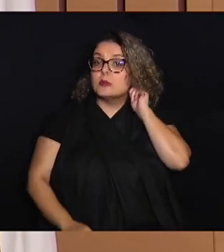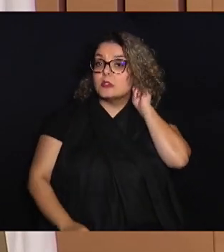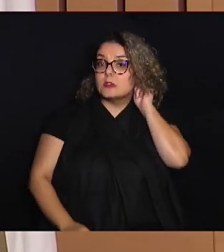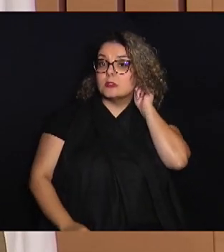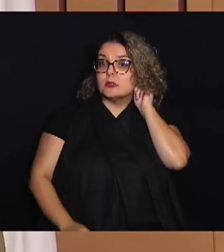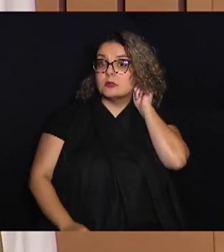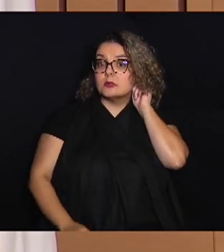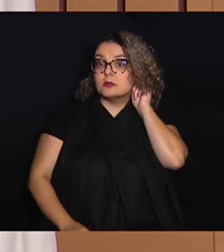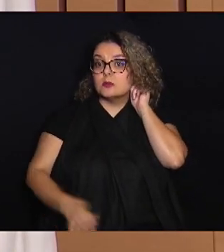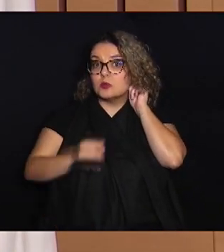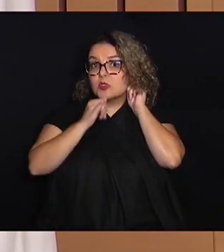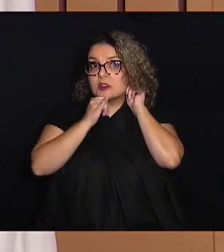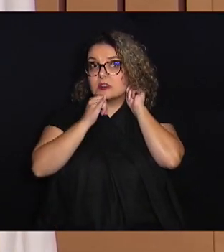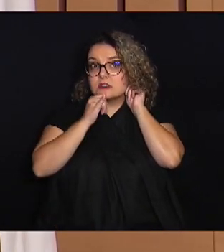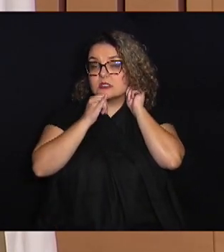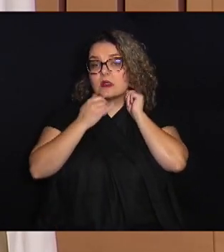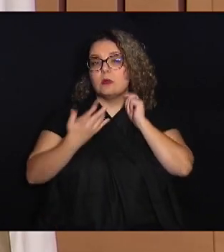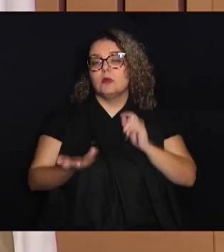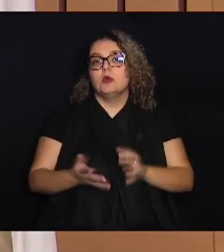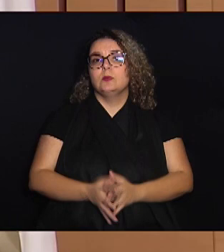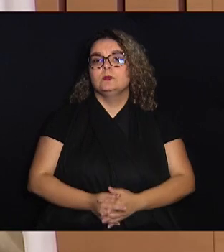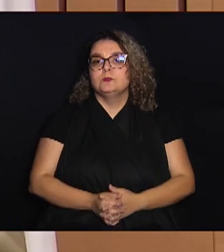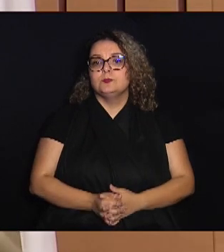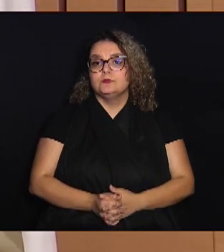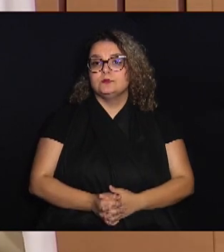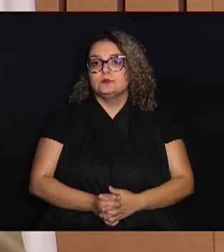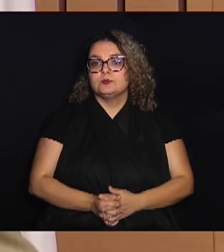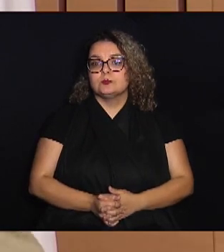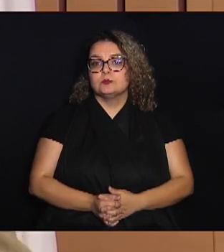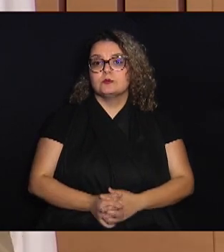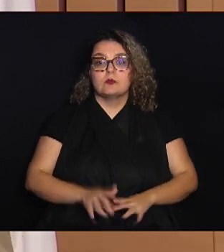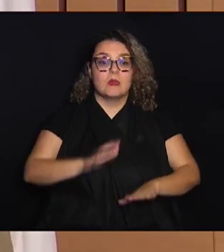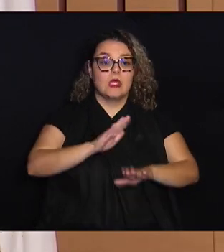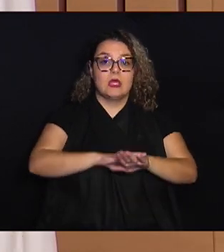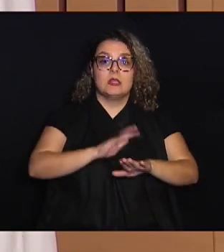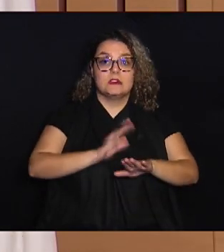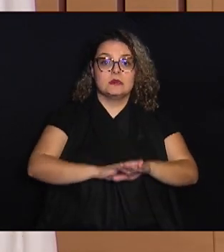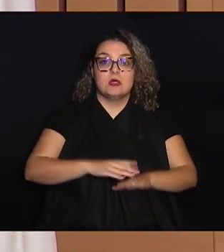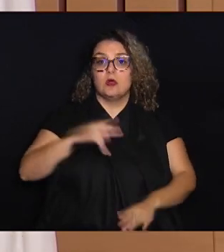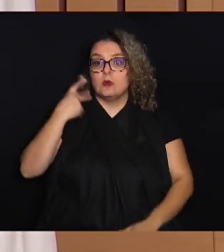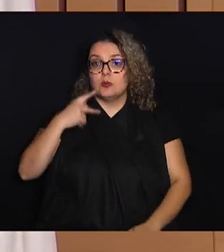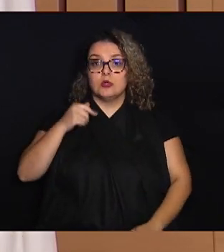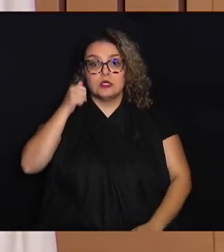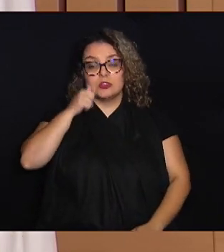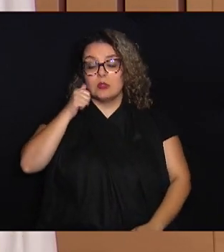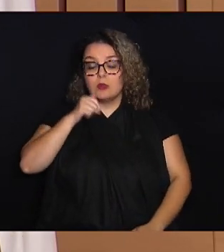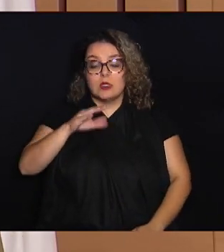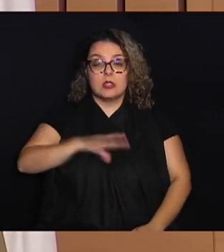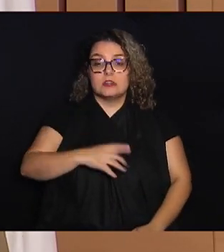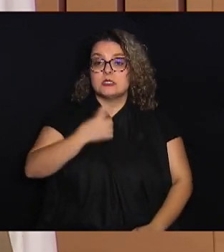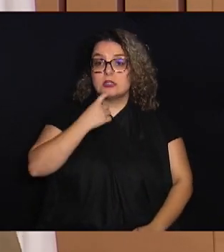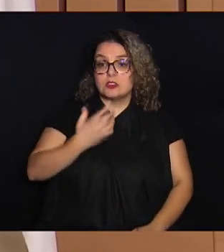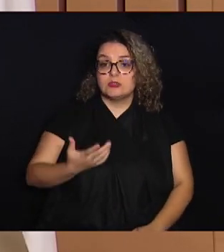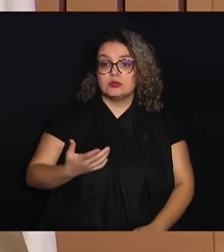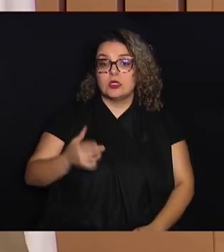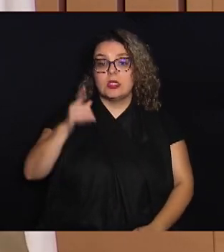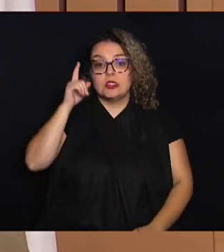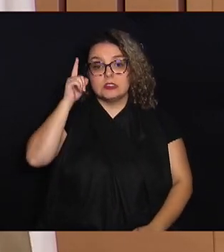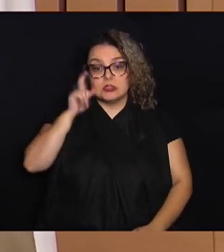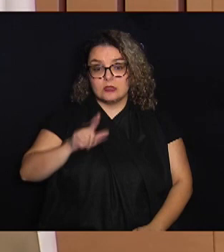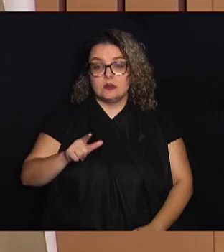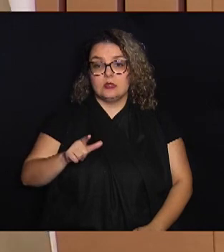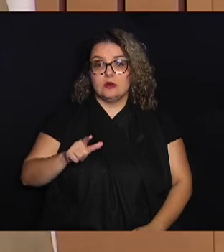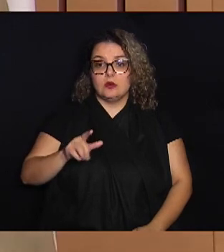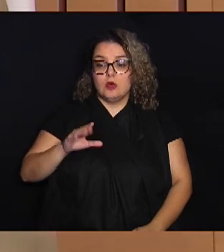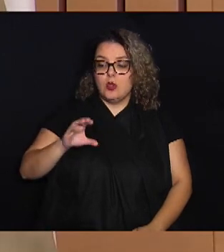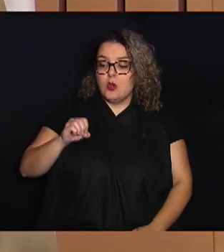vou dar um exemplo, nós vamos trabalhar a ação política da mulher em Campinas. Então eles conseguiram